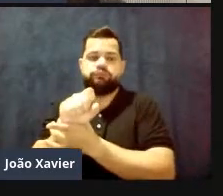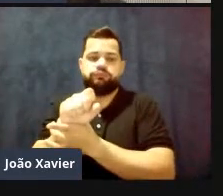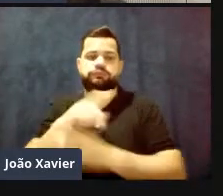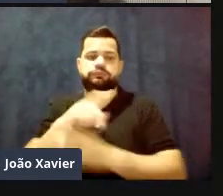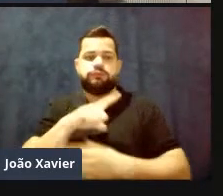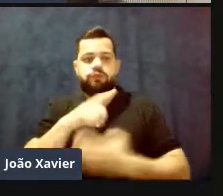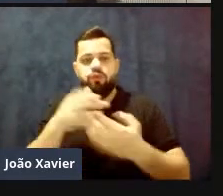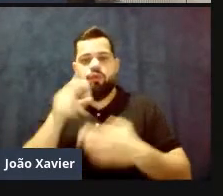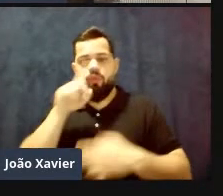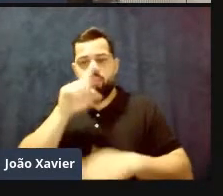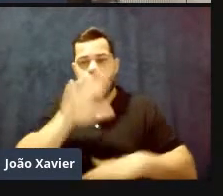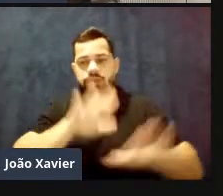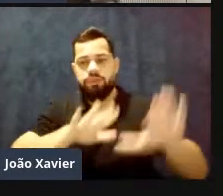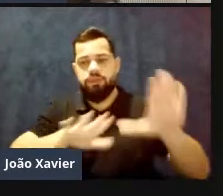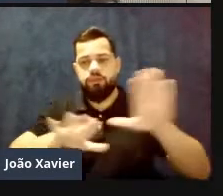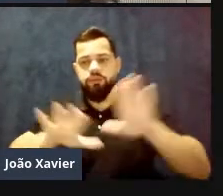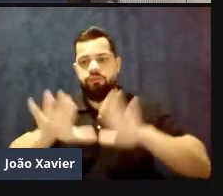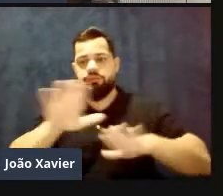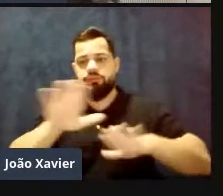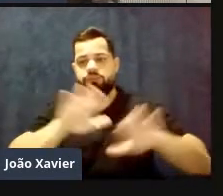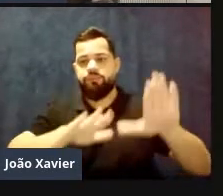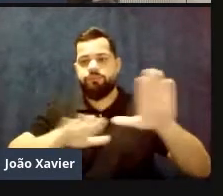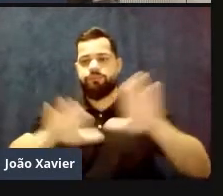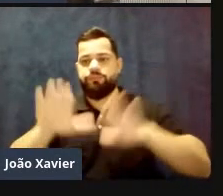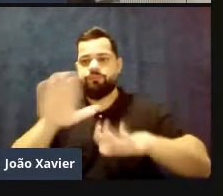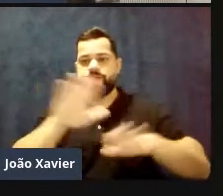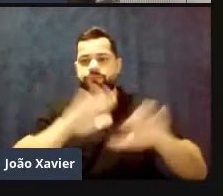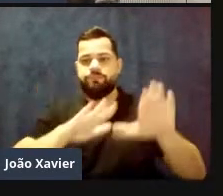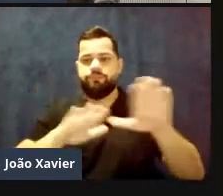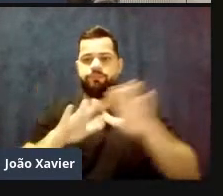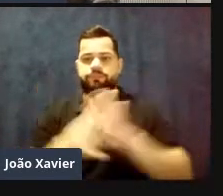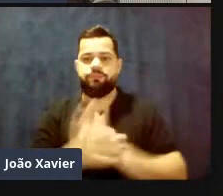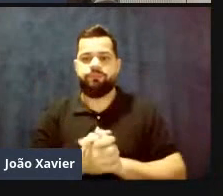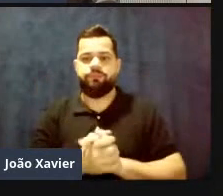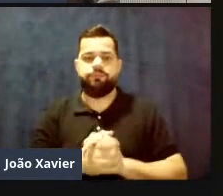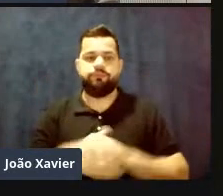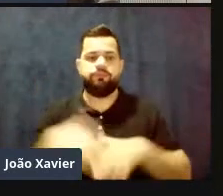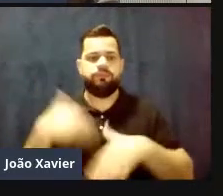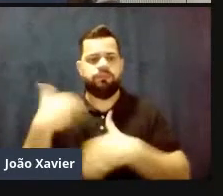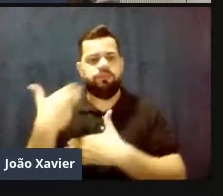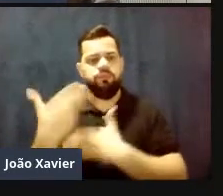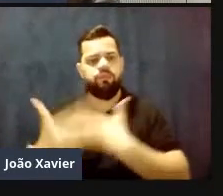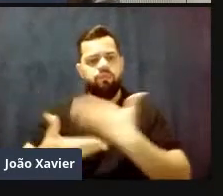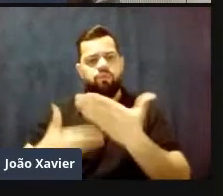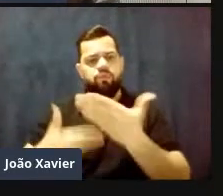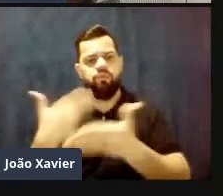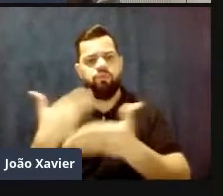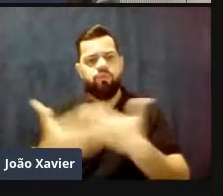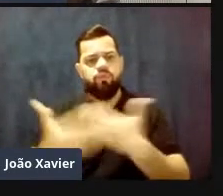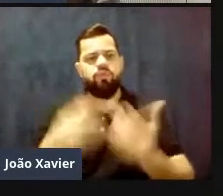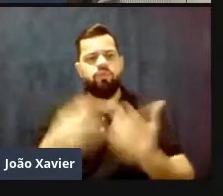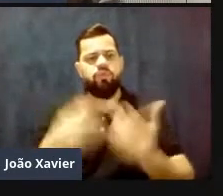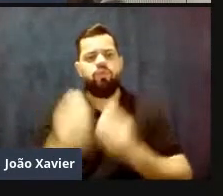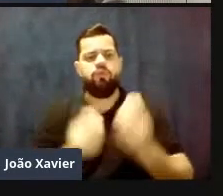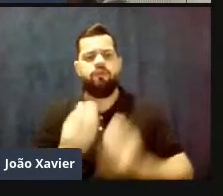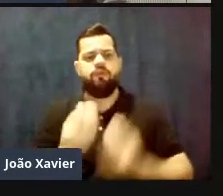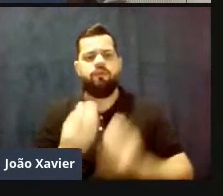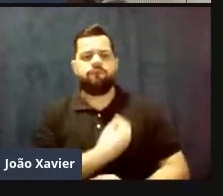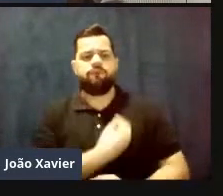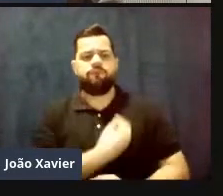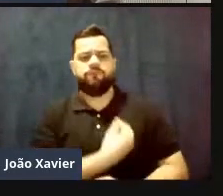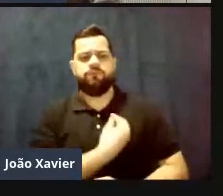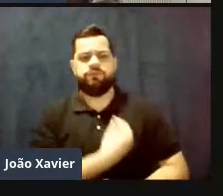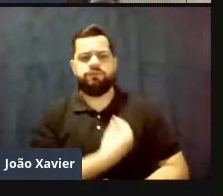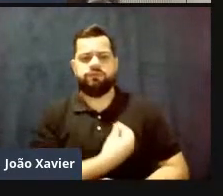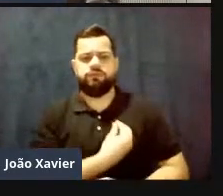Tudo isso para a gente conseguir chegar à mensuração de quanto vale uma vida, quanto vale uma alta,